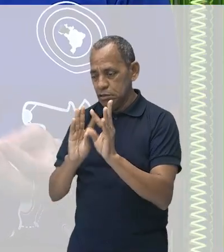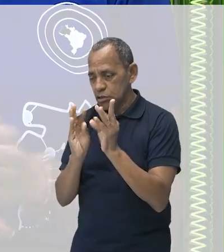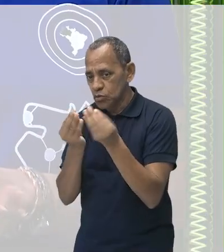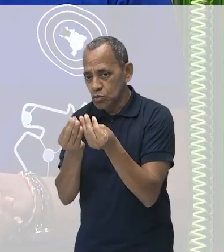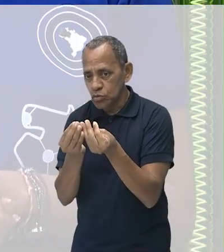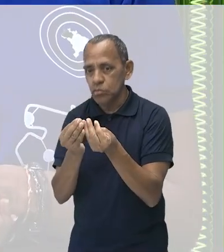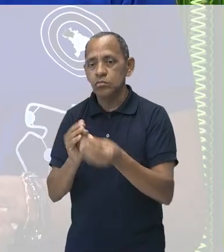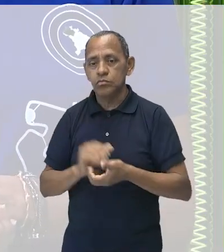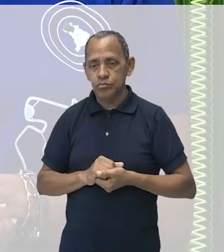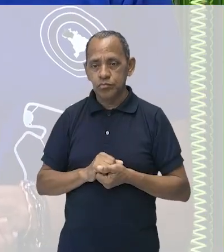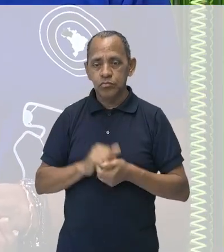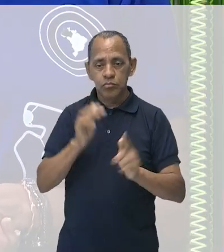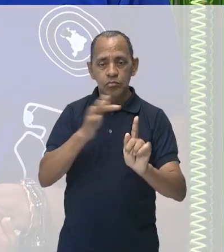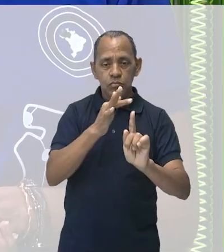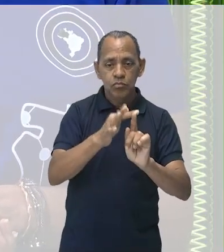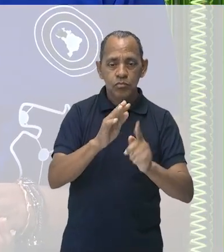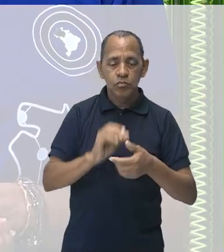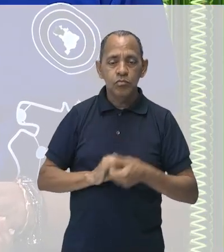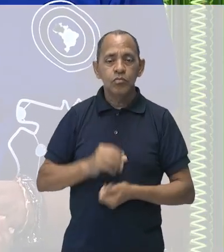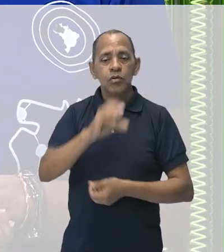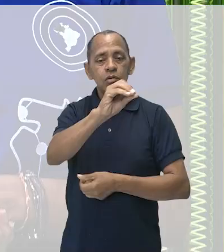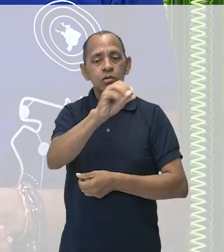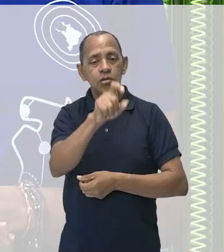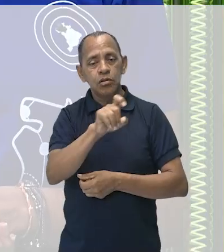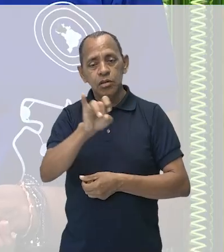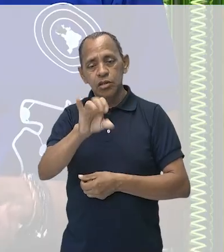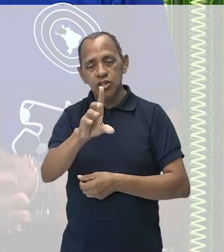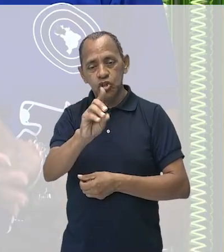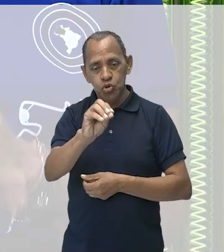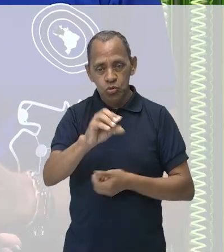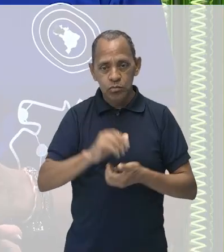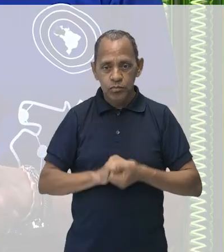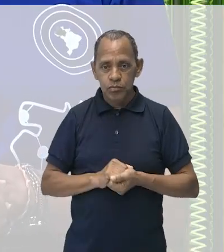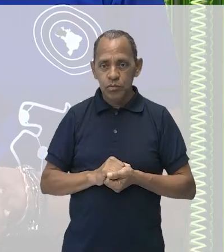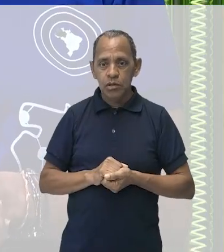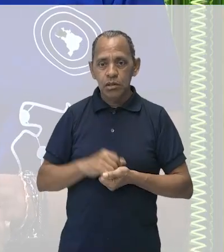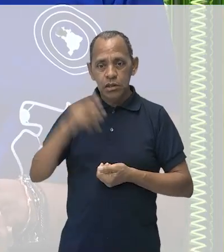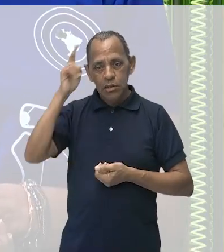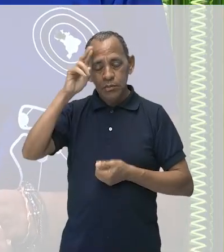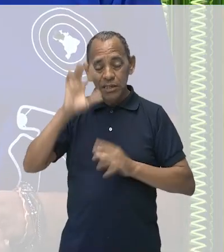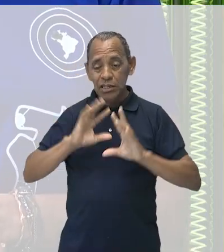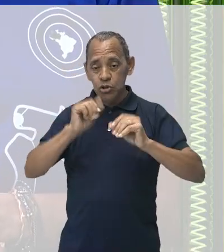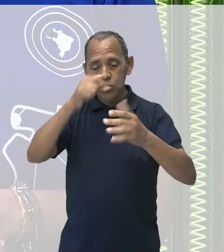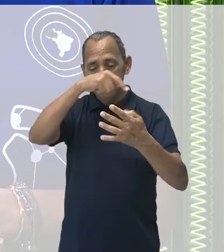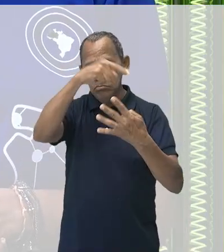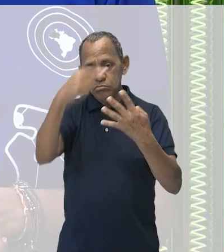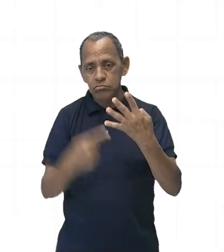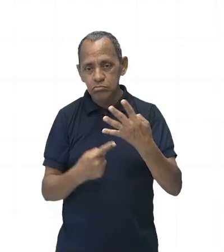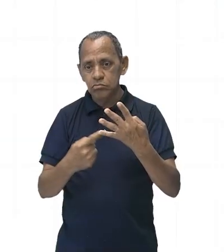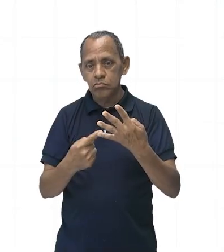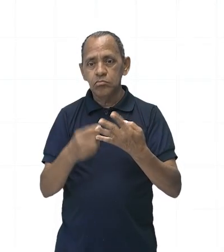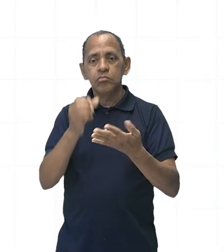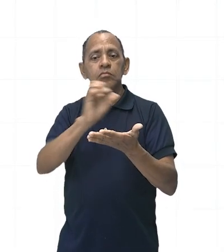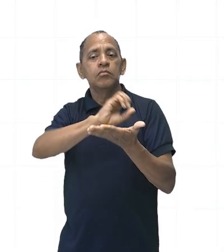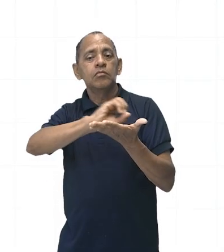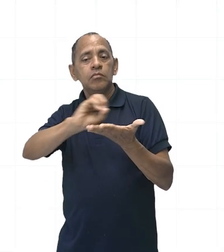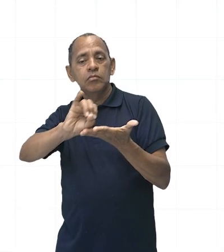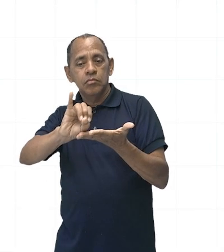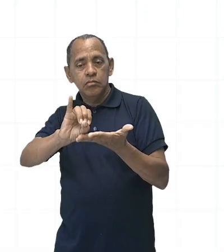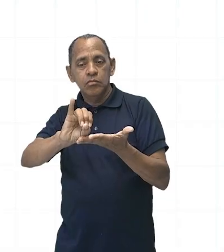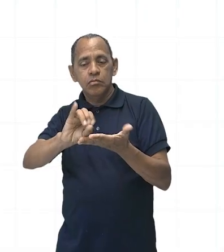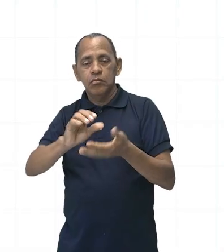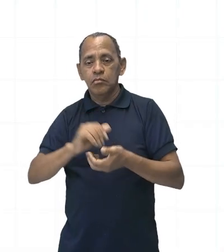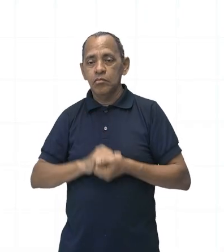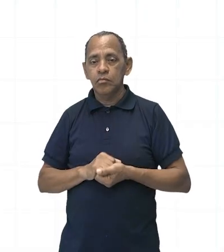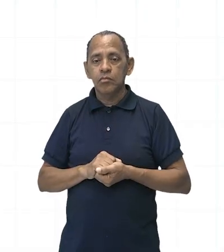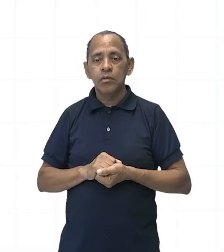dessa função inorgânica chamada óxido. Agora, vamos relembrar todas as nossas funções inorgânicas? São